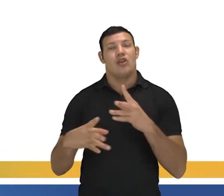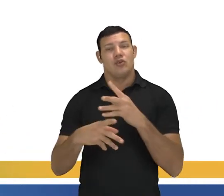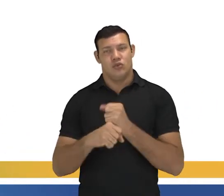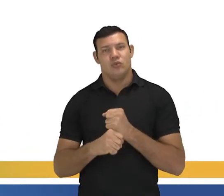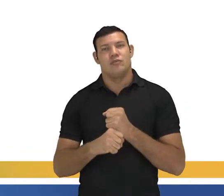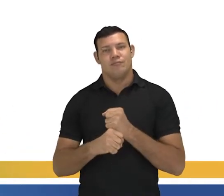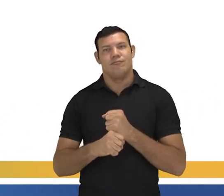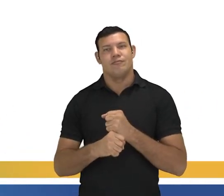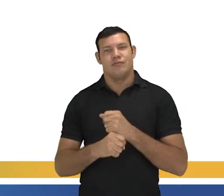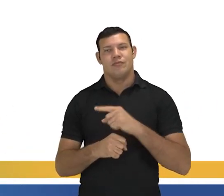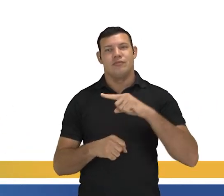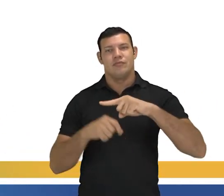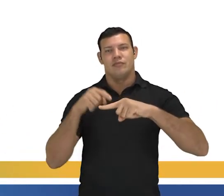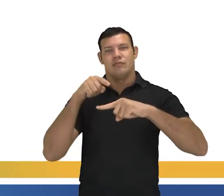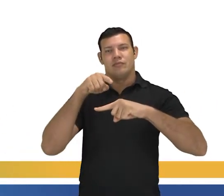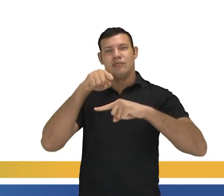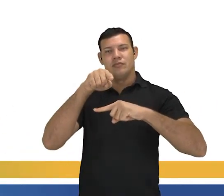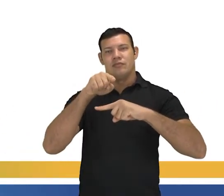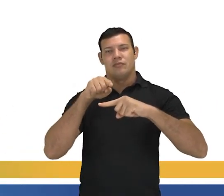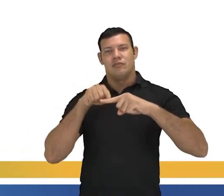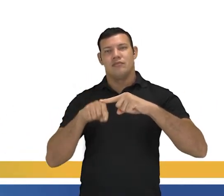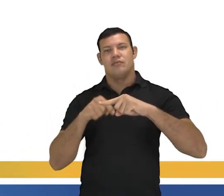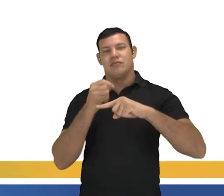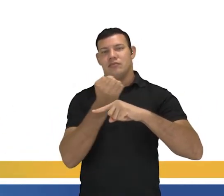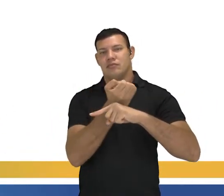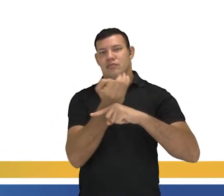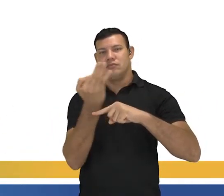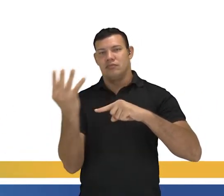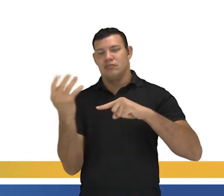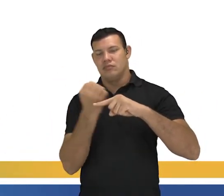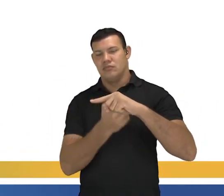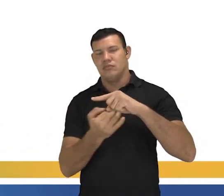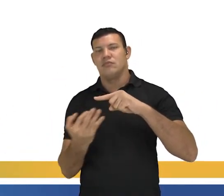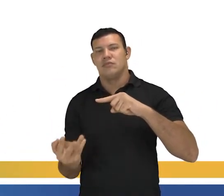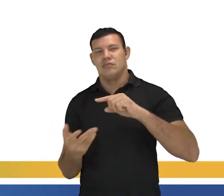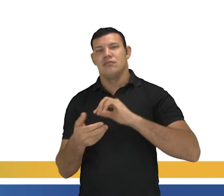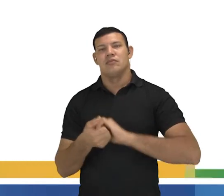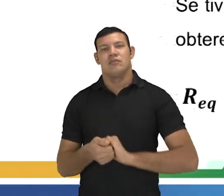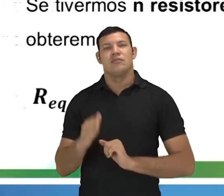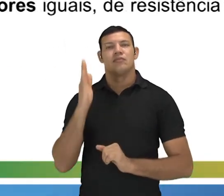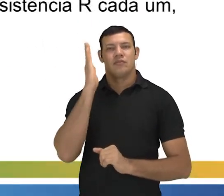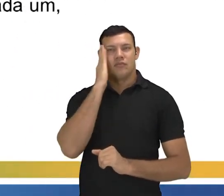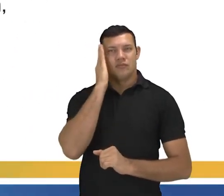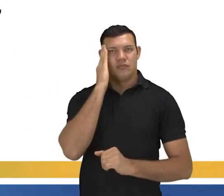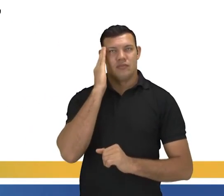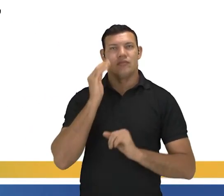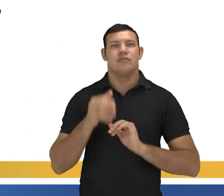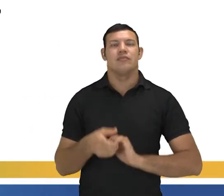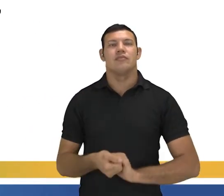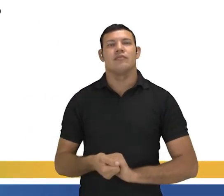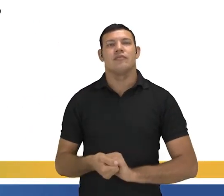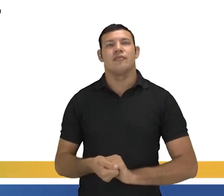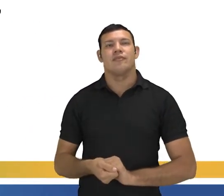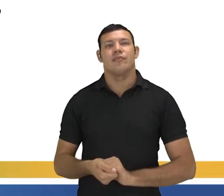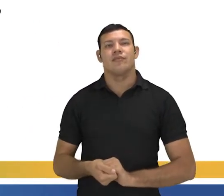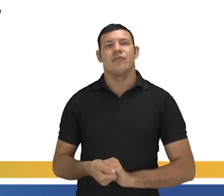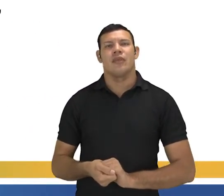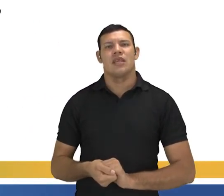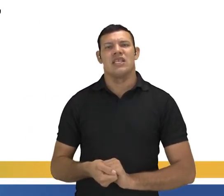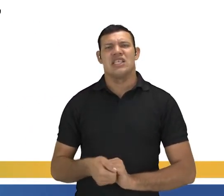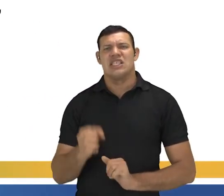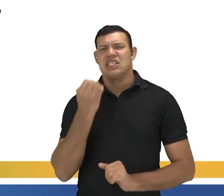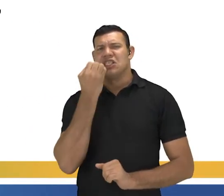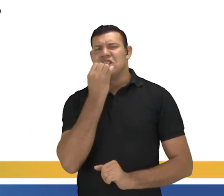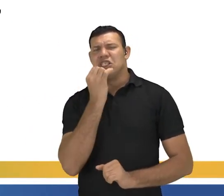da fração. Assim vocês vão obter o valor então do REC, da resistência equivalente. Mas para você